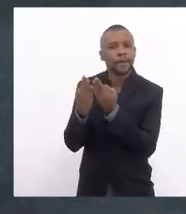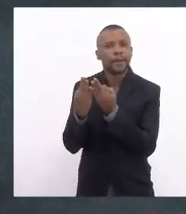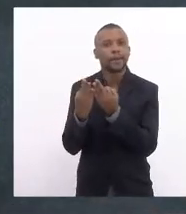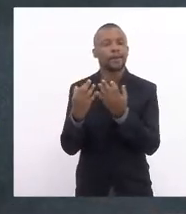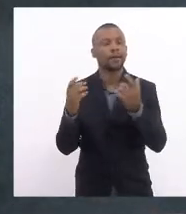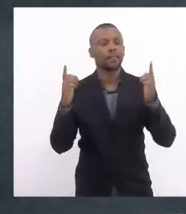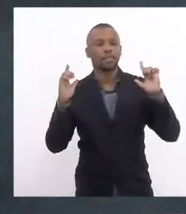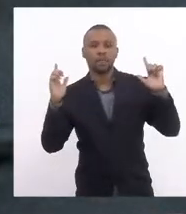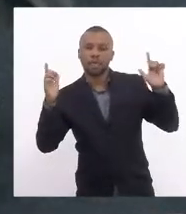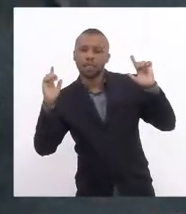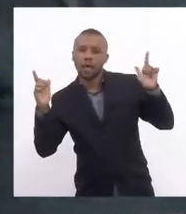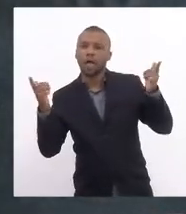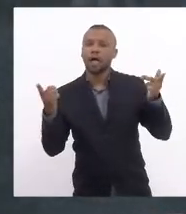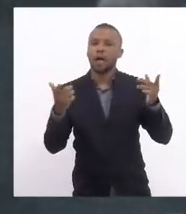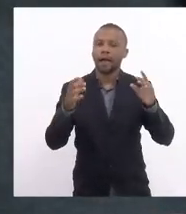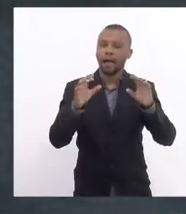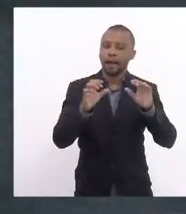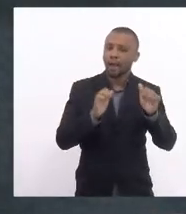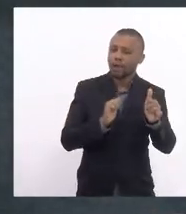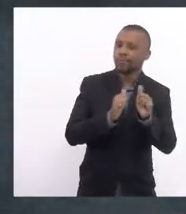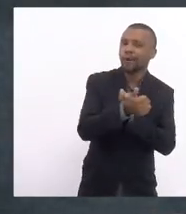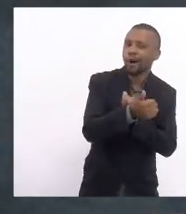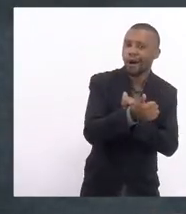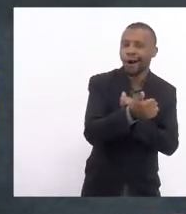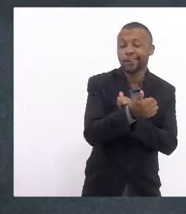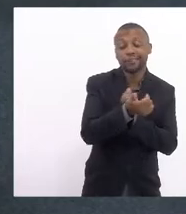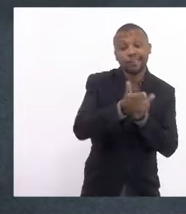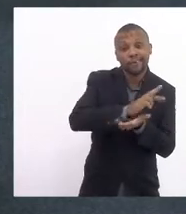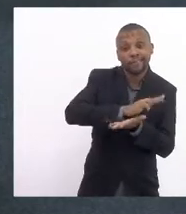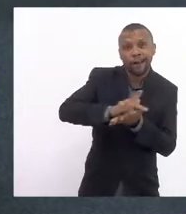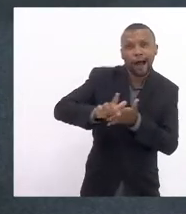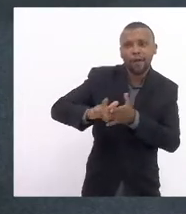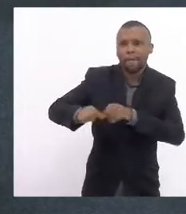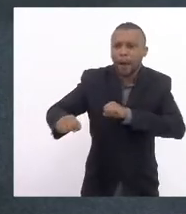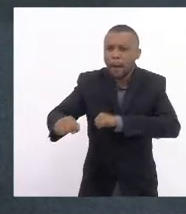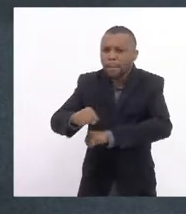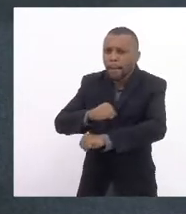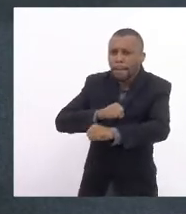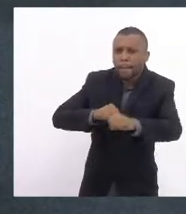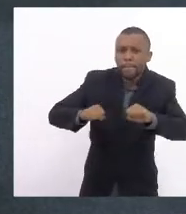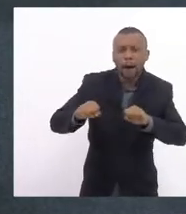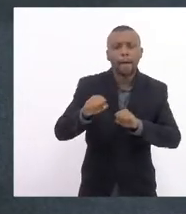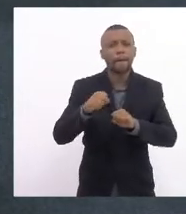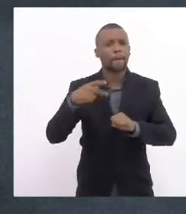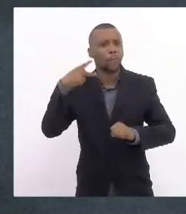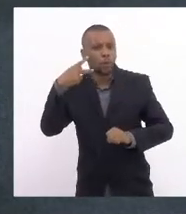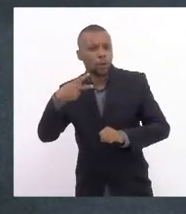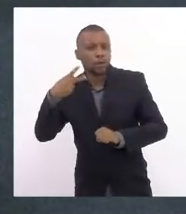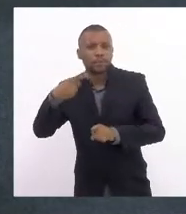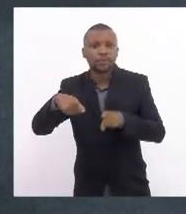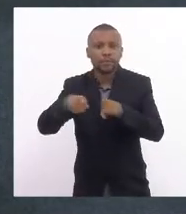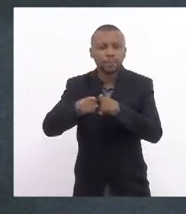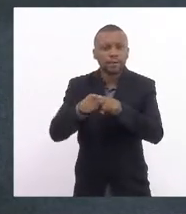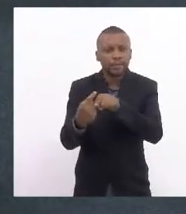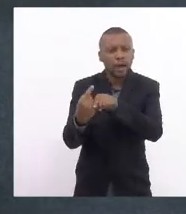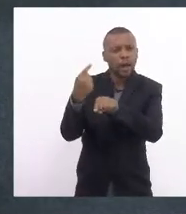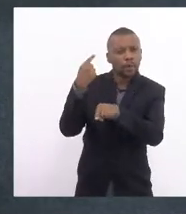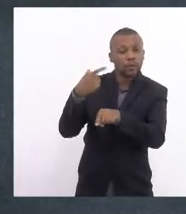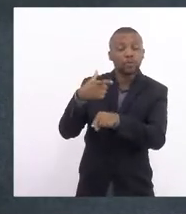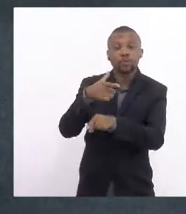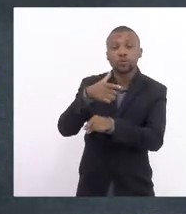esportivas, lugar também de grandes atos políticos, não é? Inclusive na época do antigo Estado do Rio de